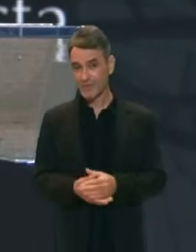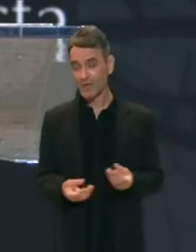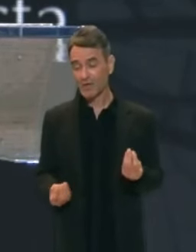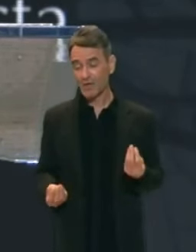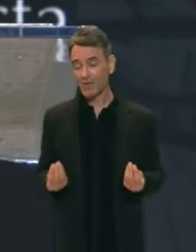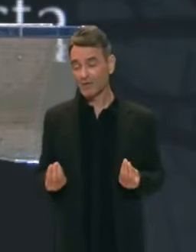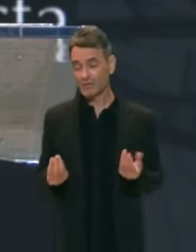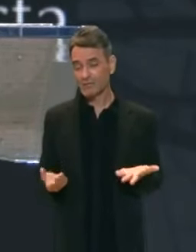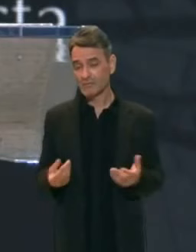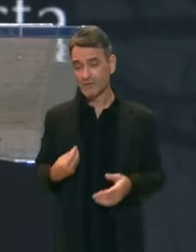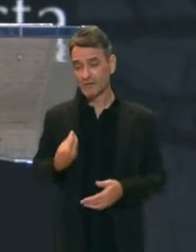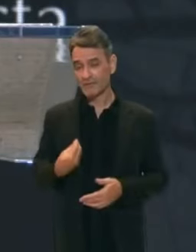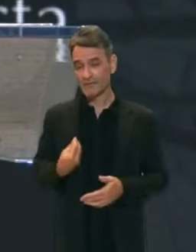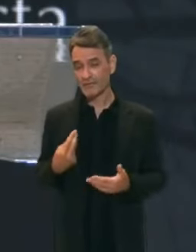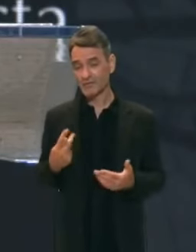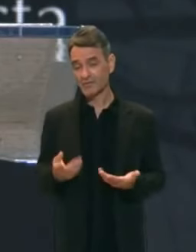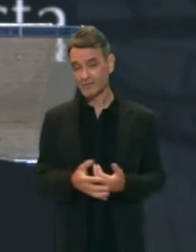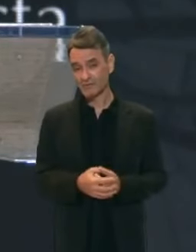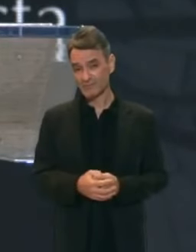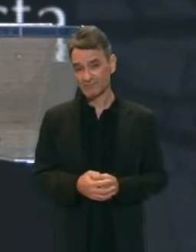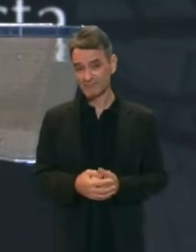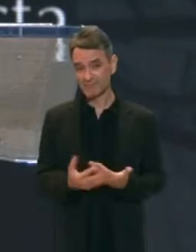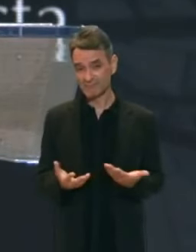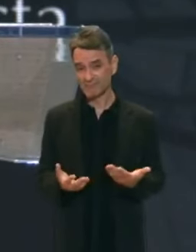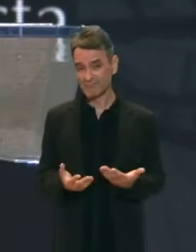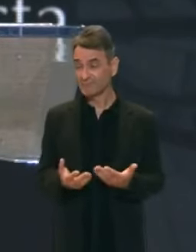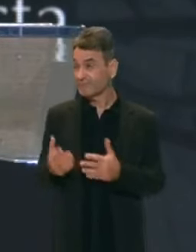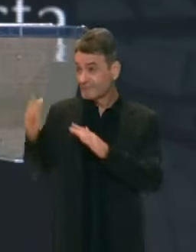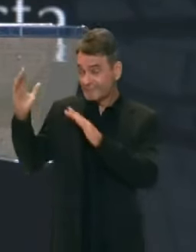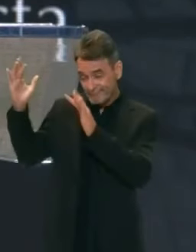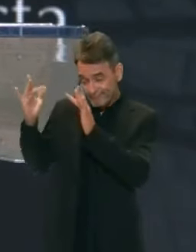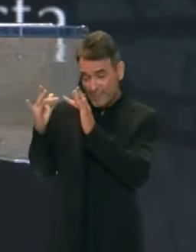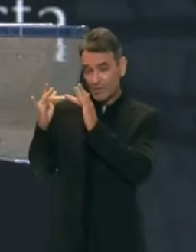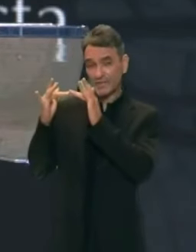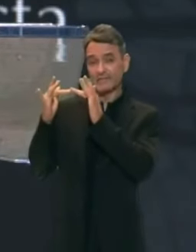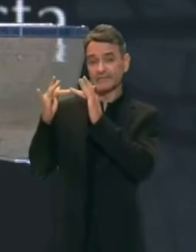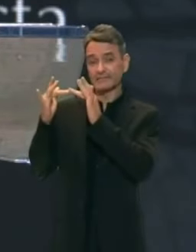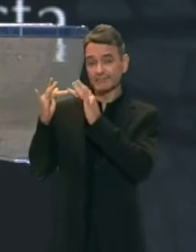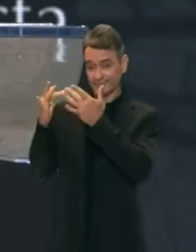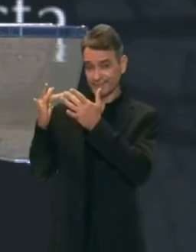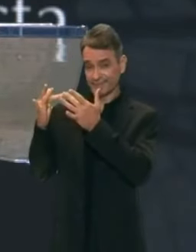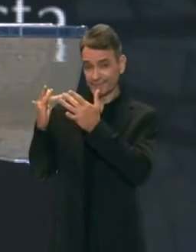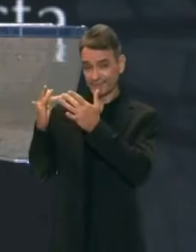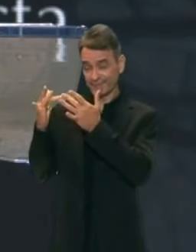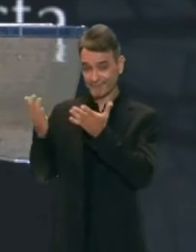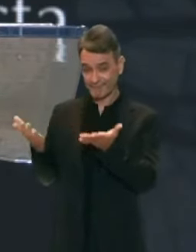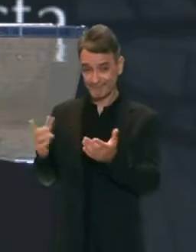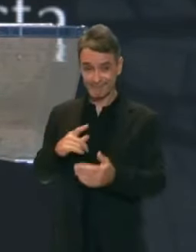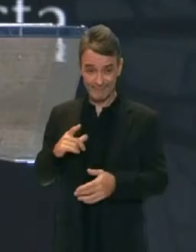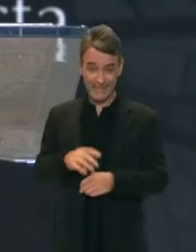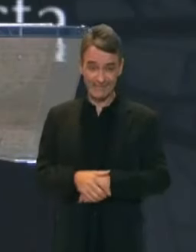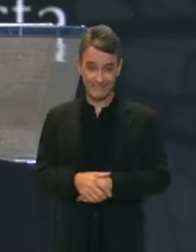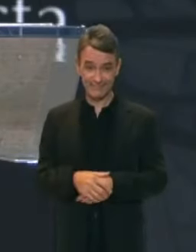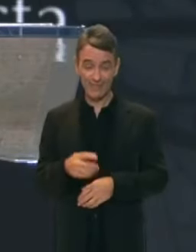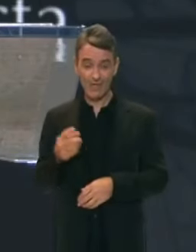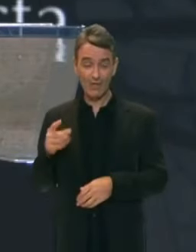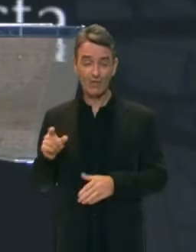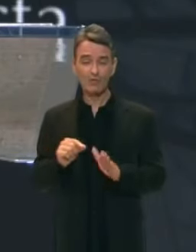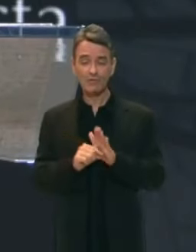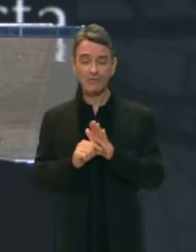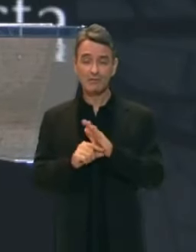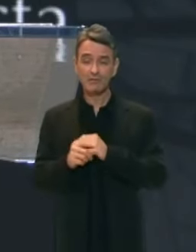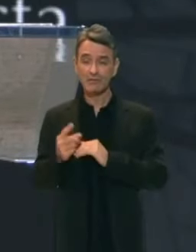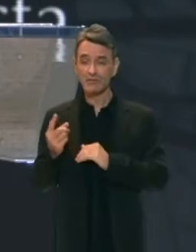para buscar mais essa santidade, essa conexão com Deus? O último verso que lemos, o 13 e